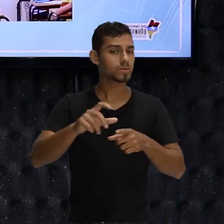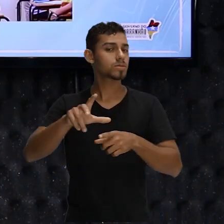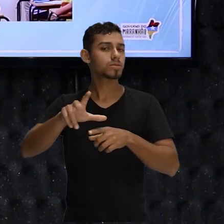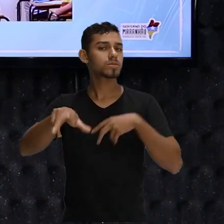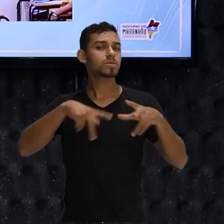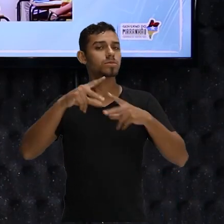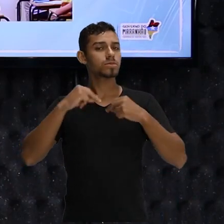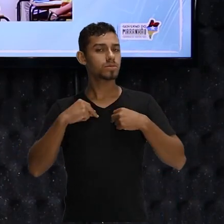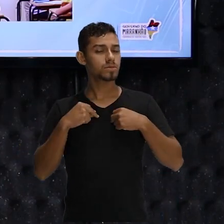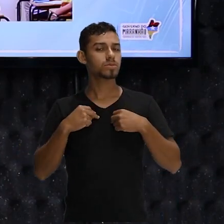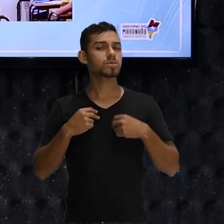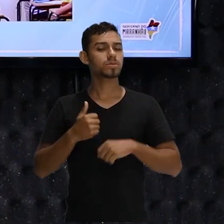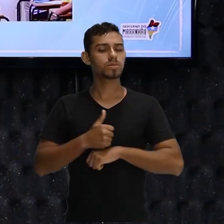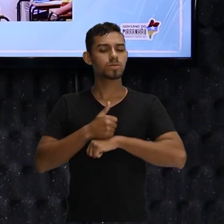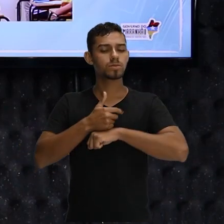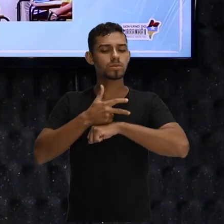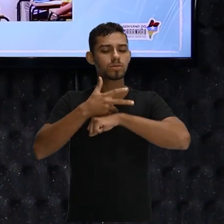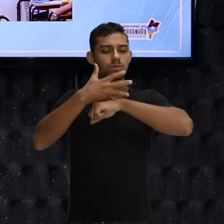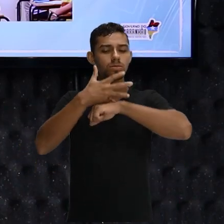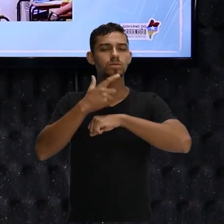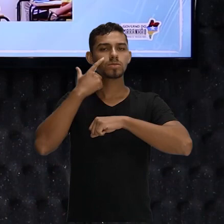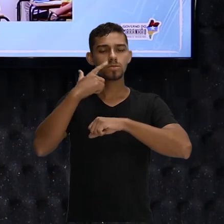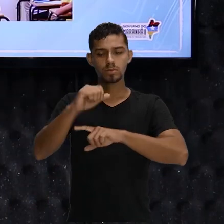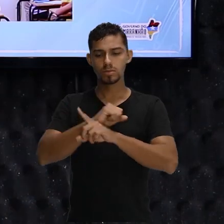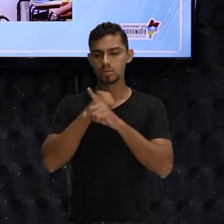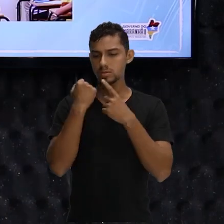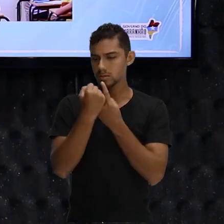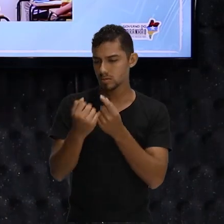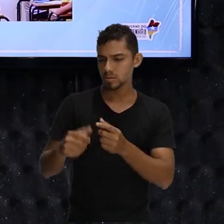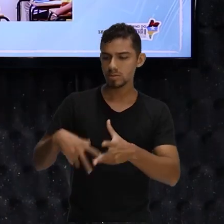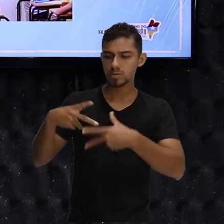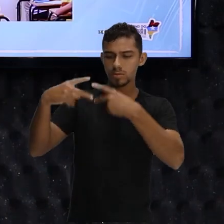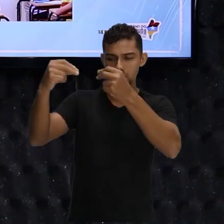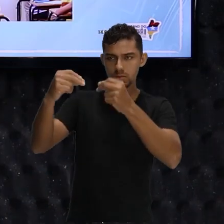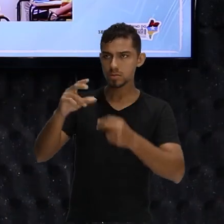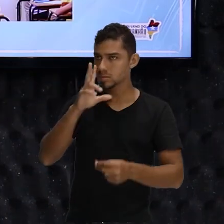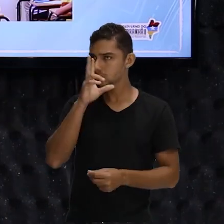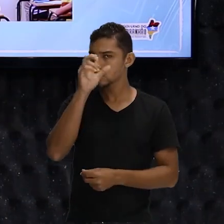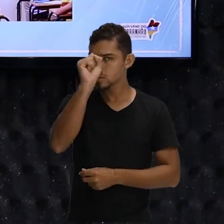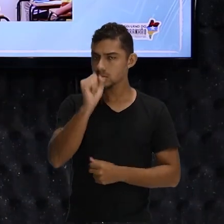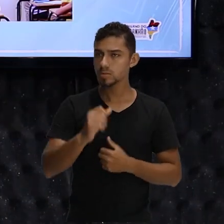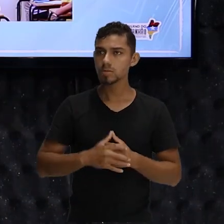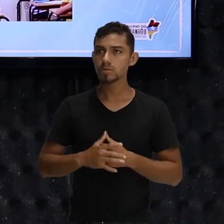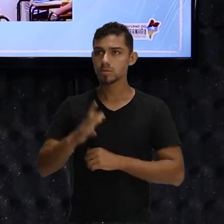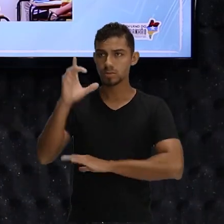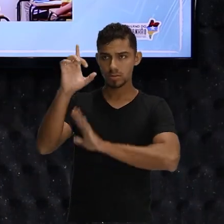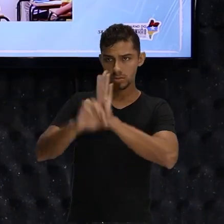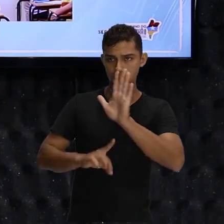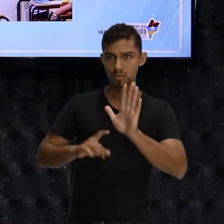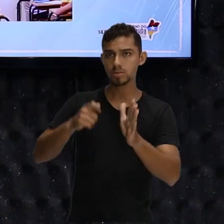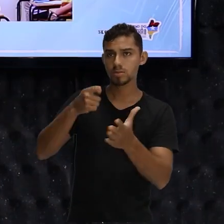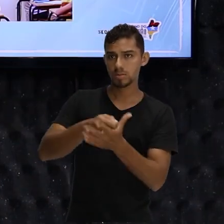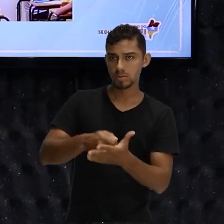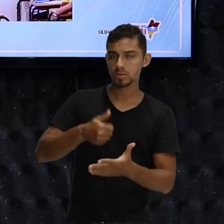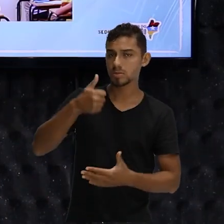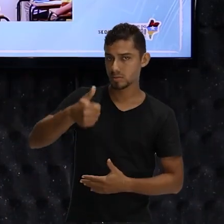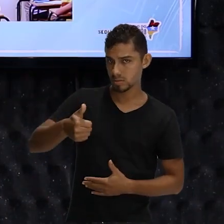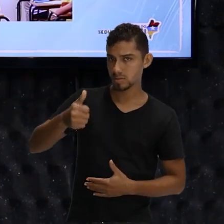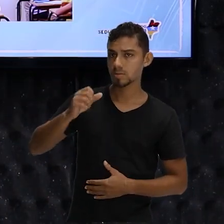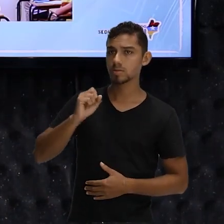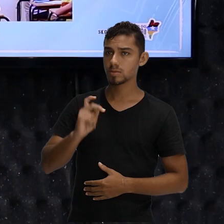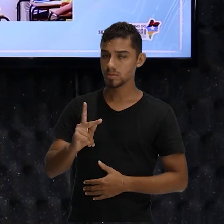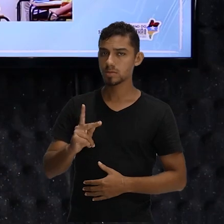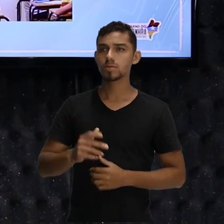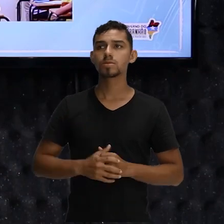posição social, ligada ali a prestígio, ligada a poder, a direitos e deveres. Beleza?